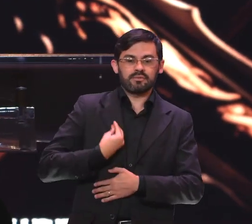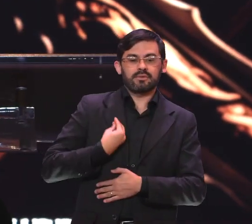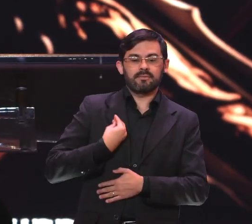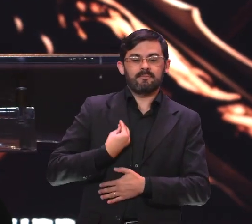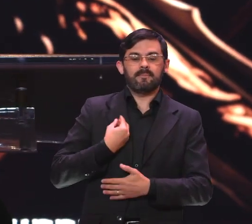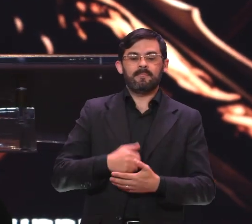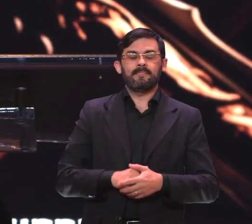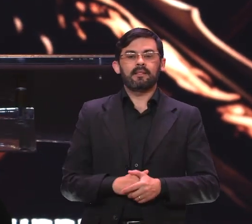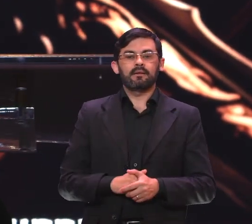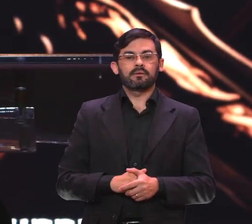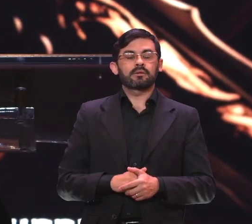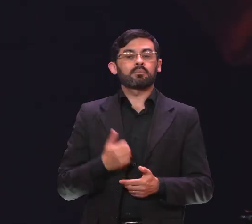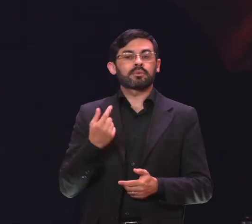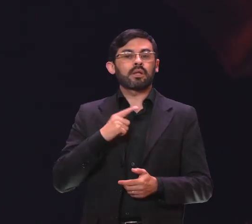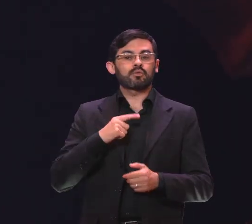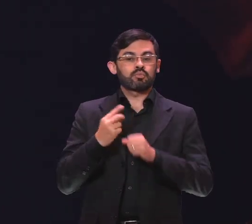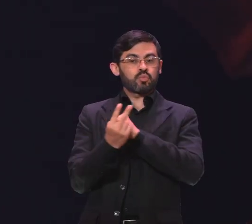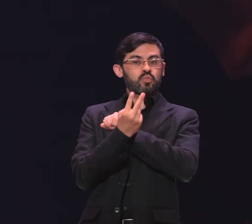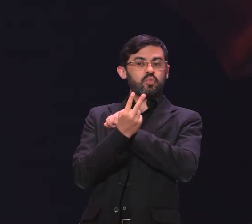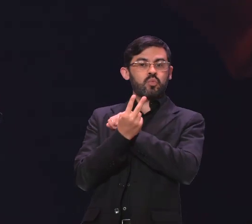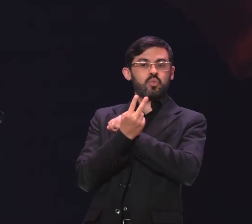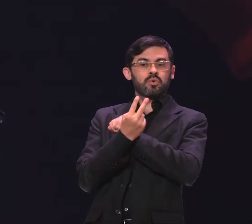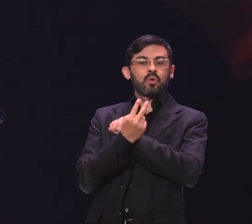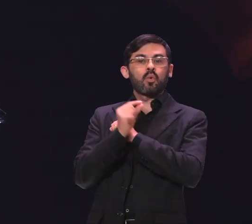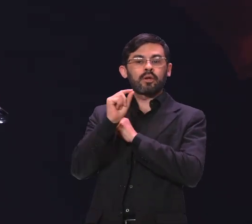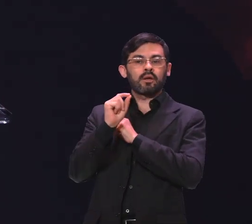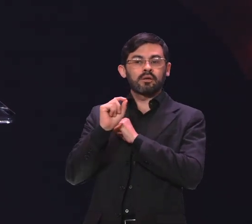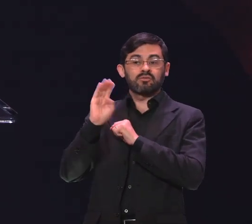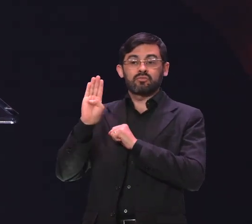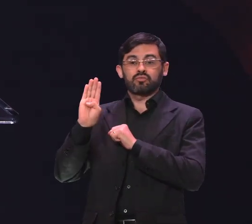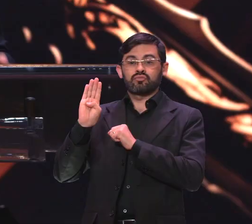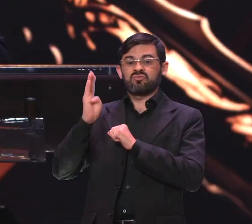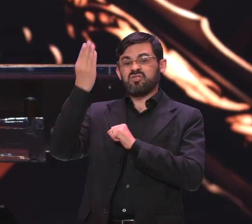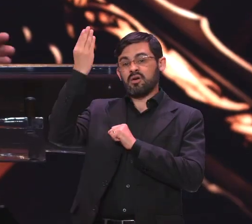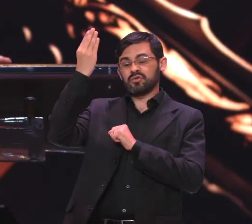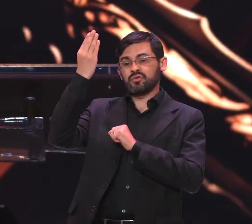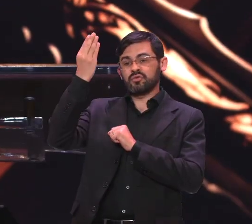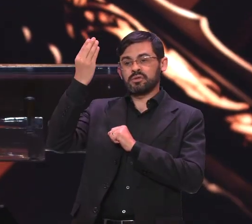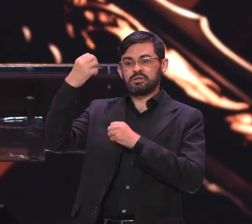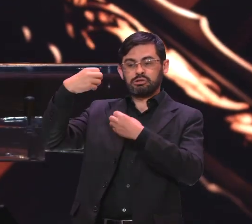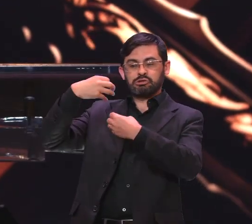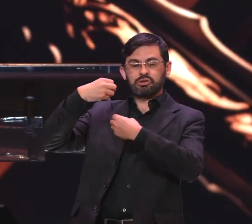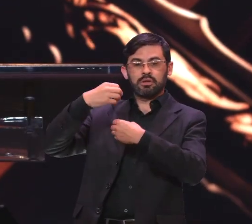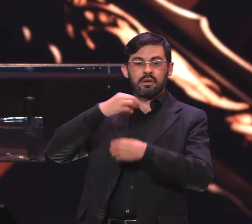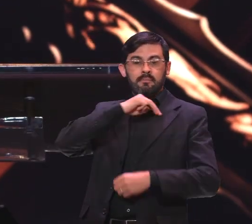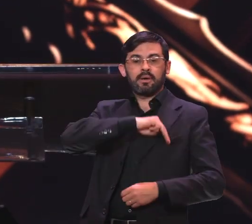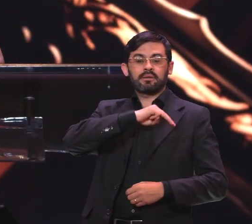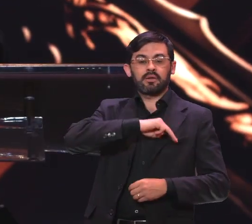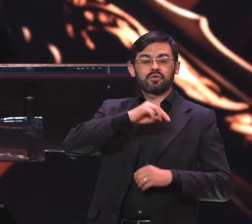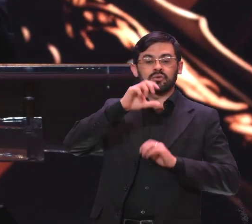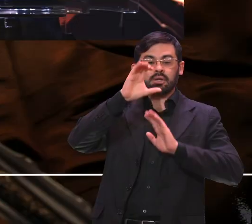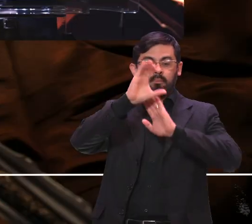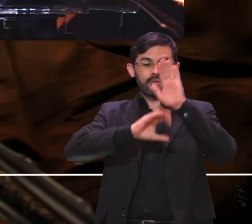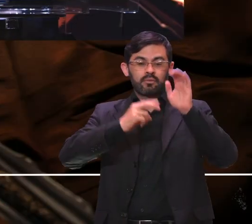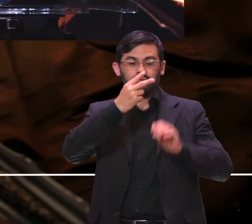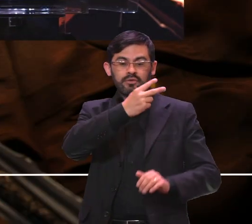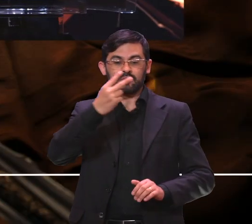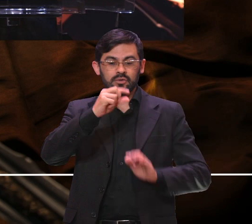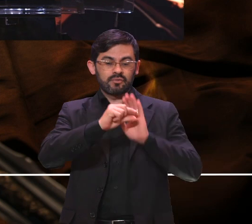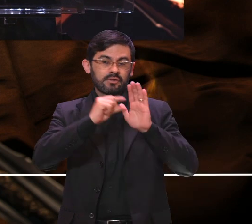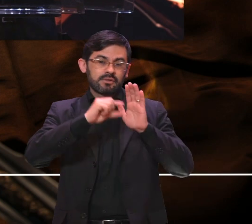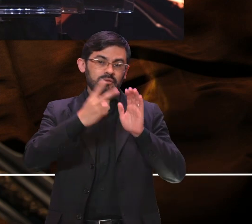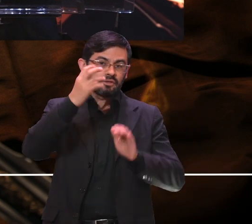nós. Primeiro, ela nos defende dos falsos ensinos. Em Mateus 22, 29, Jesus